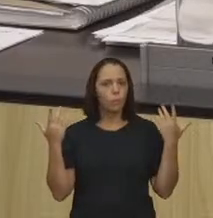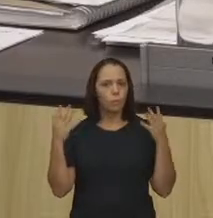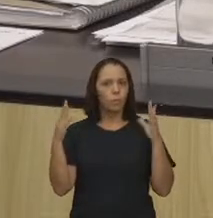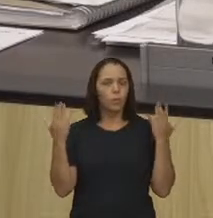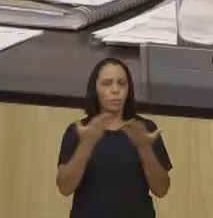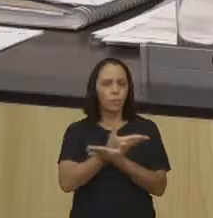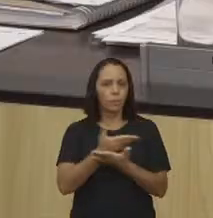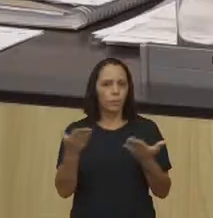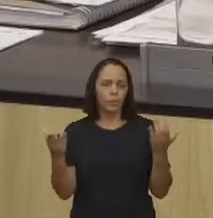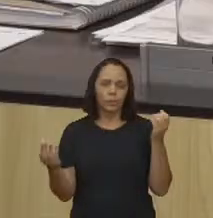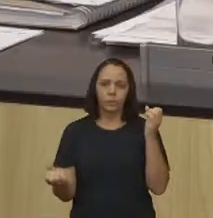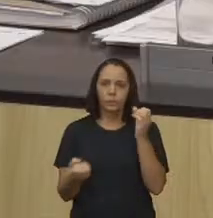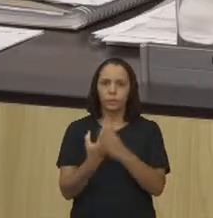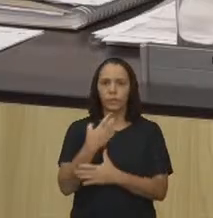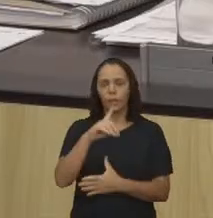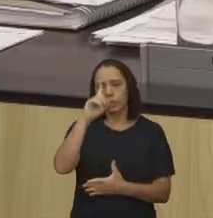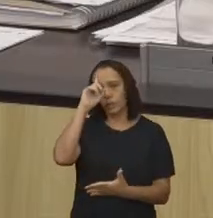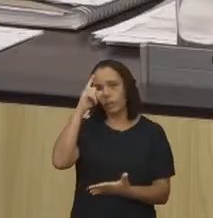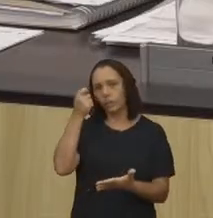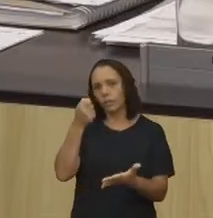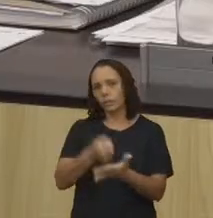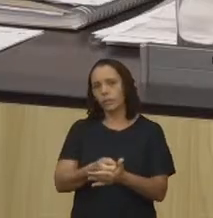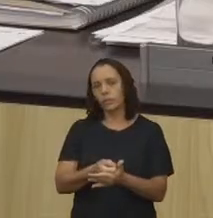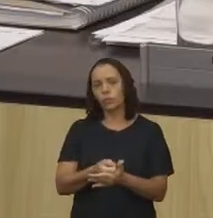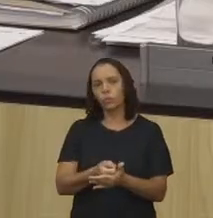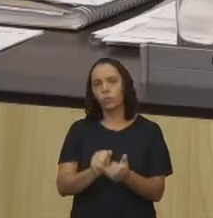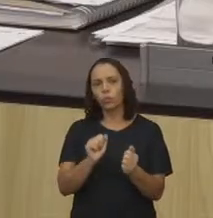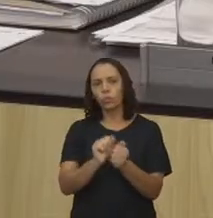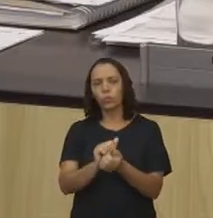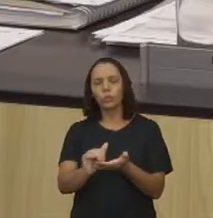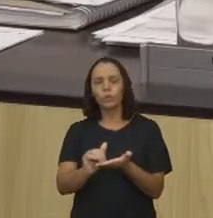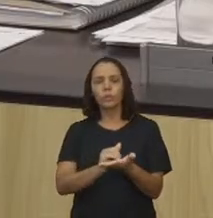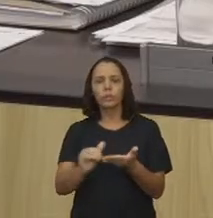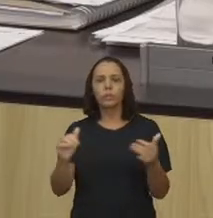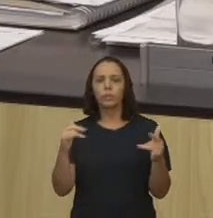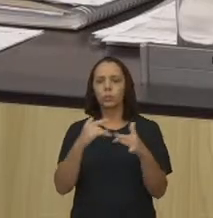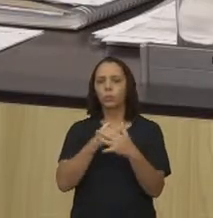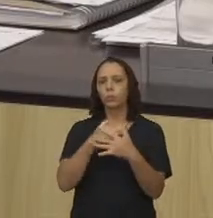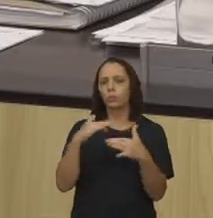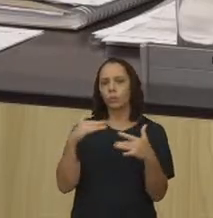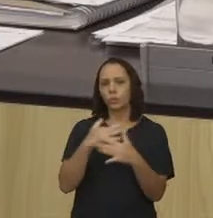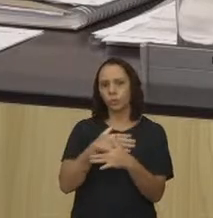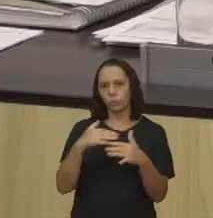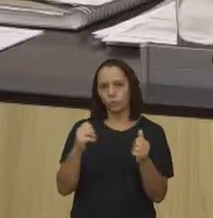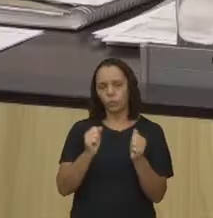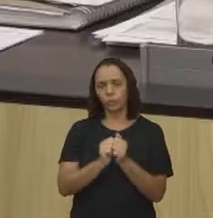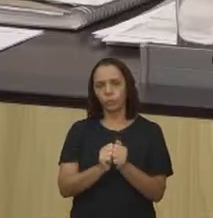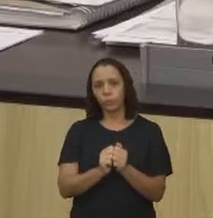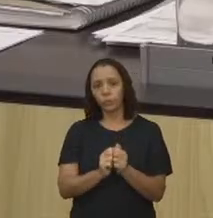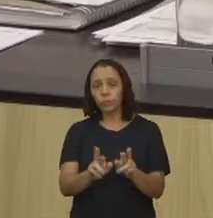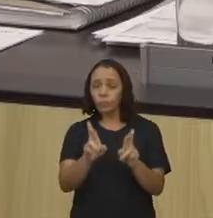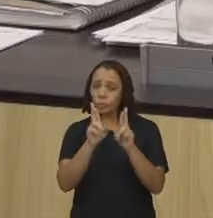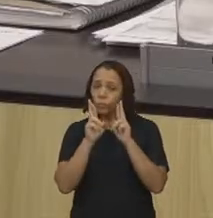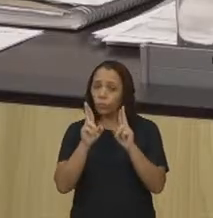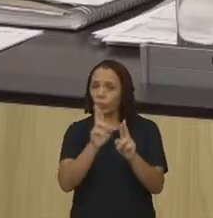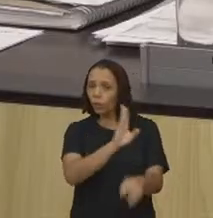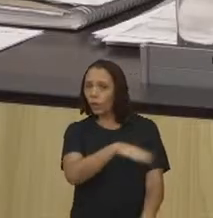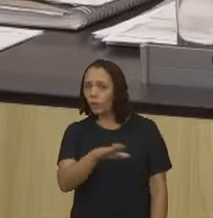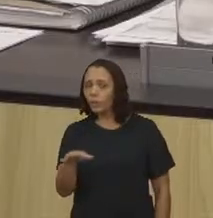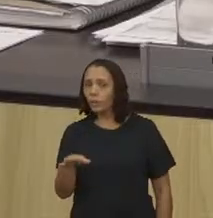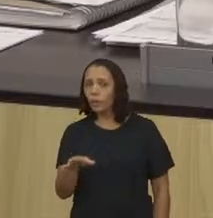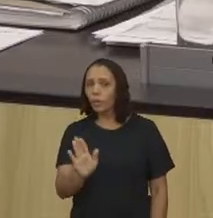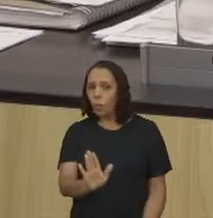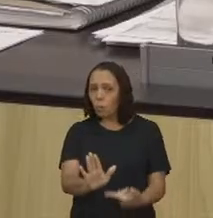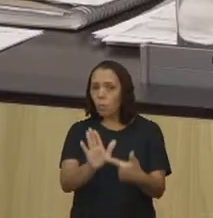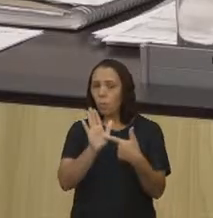isso, que decidiram isso em conjunto dentro de uma secretaria de mobilidade urbana e que essas crianças possam dar exemplos aos seus